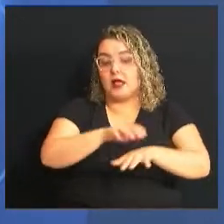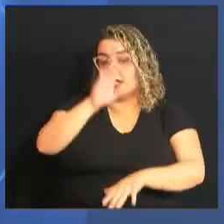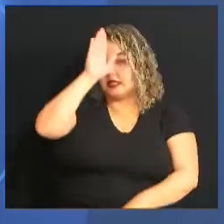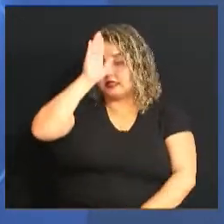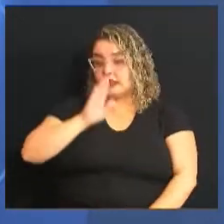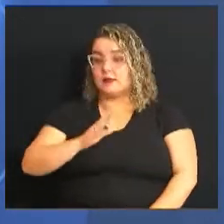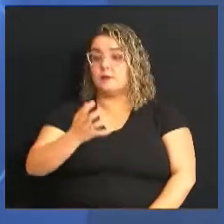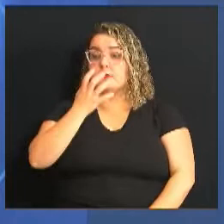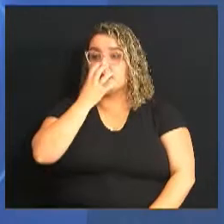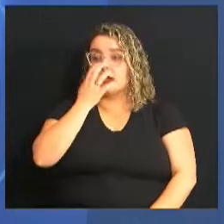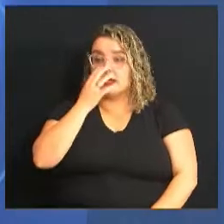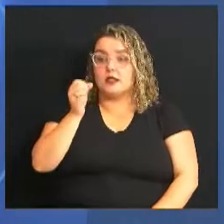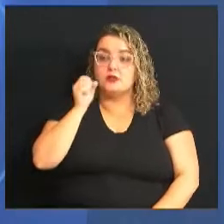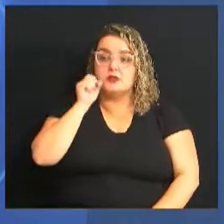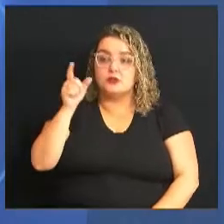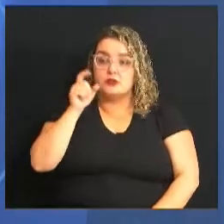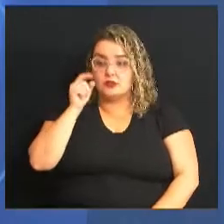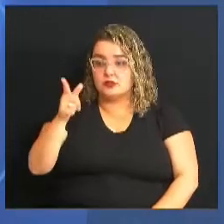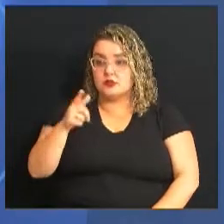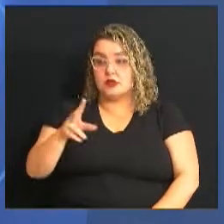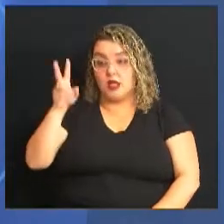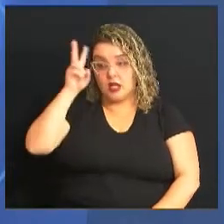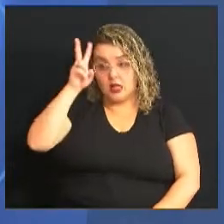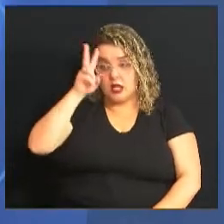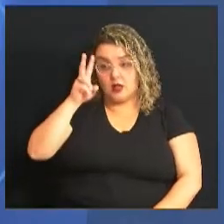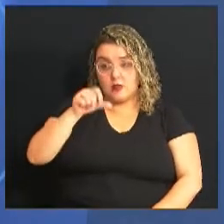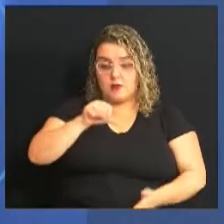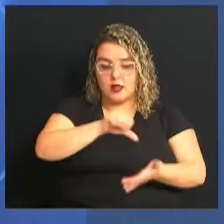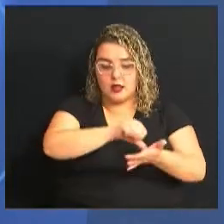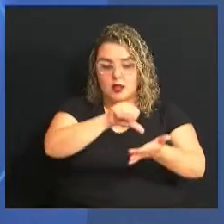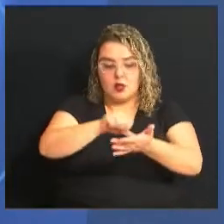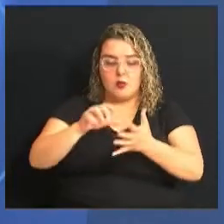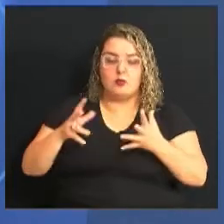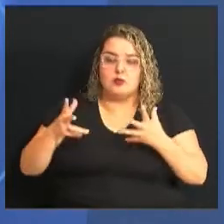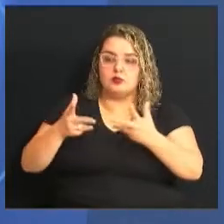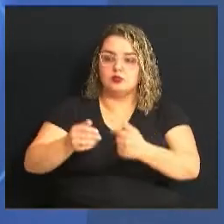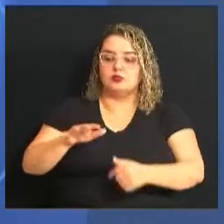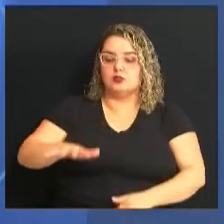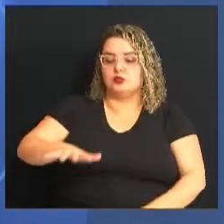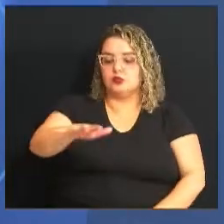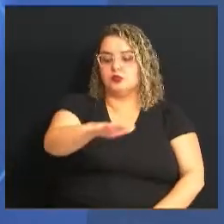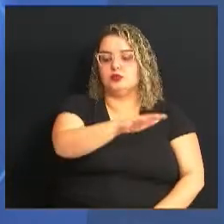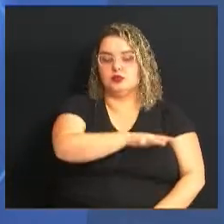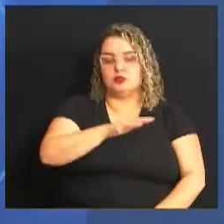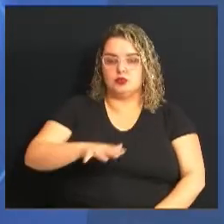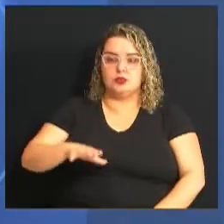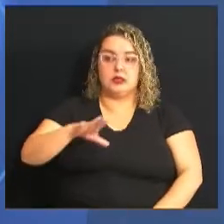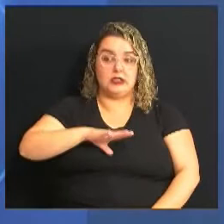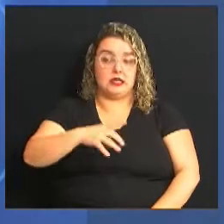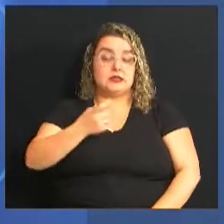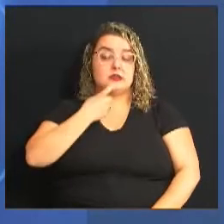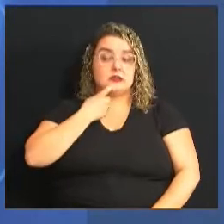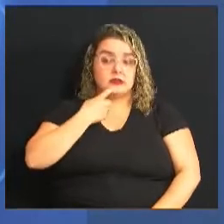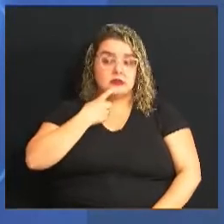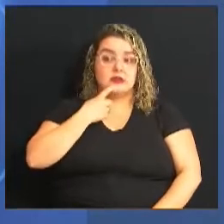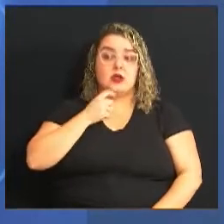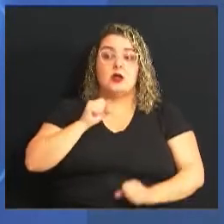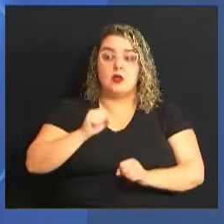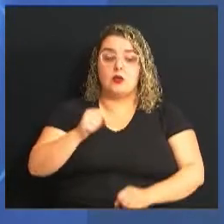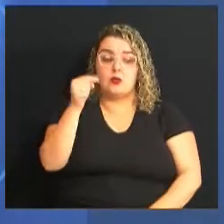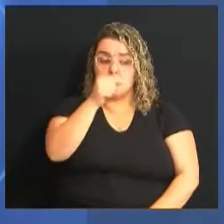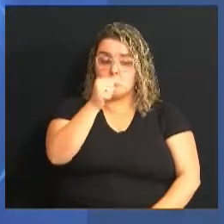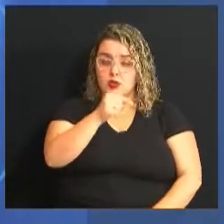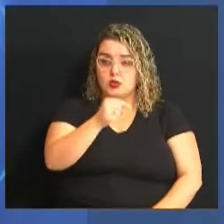cães e gatos. A gente lembra que as unidades vão percorrer diversas regiões da cidade e ela deve ficar lá por